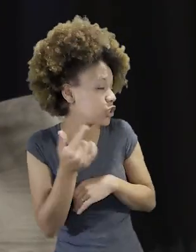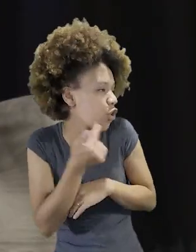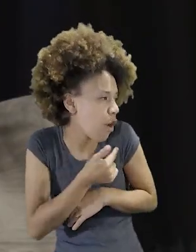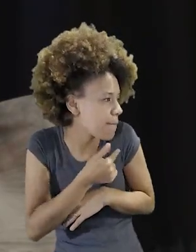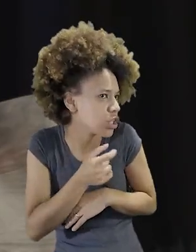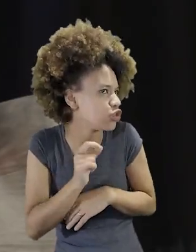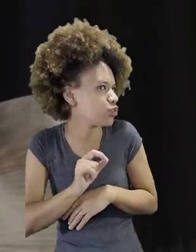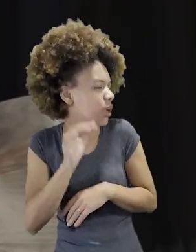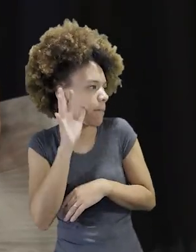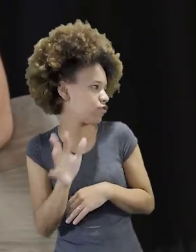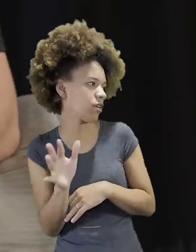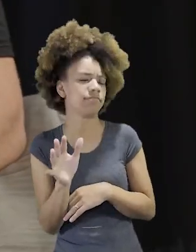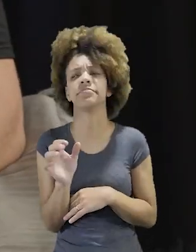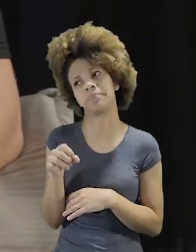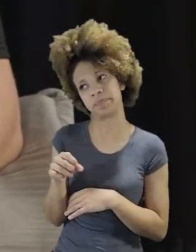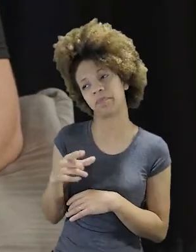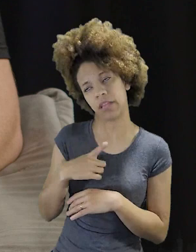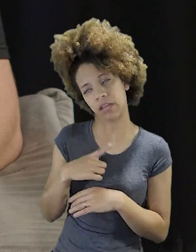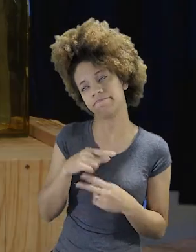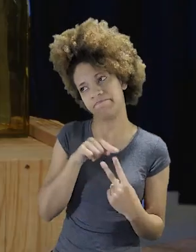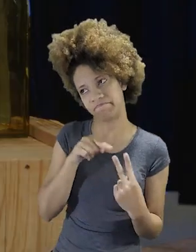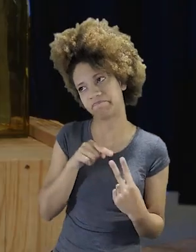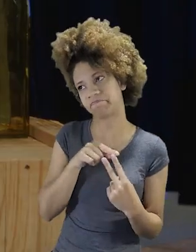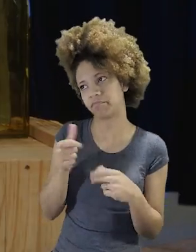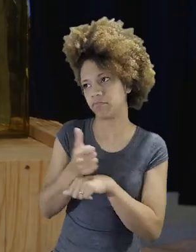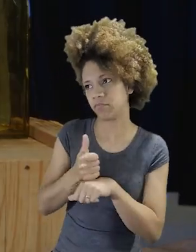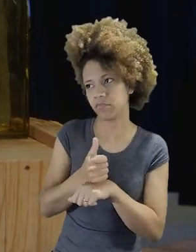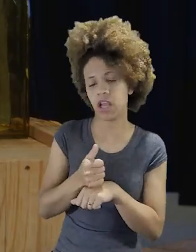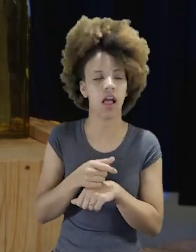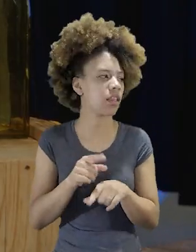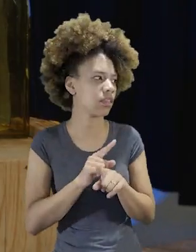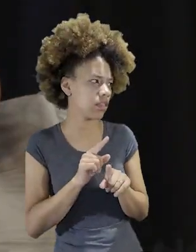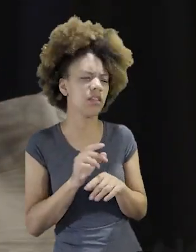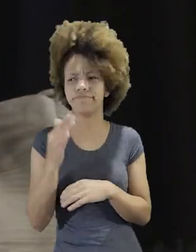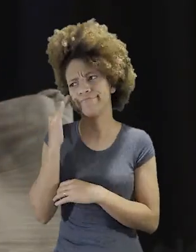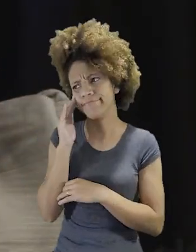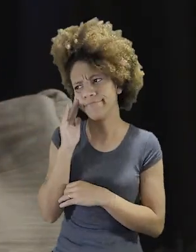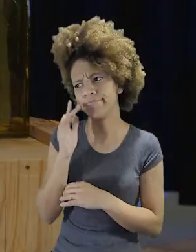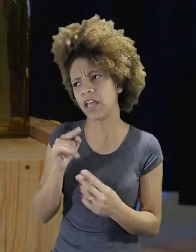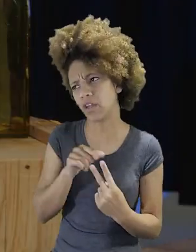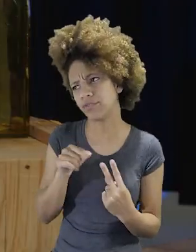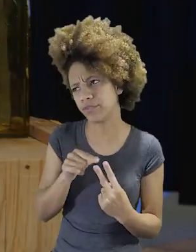para mim o rap é muito mais comédia do que eu imaginava não existe entre as duas profissões